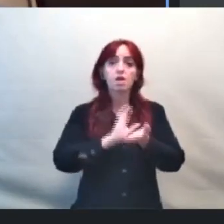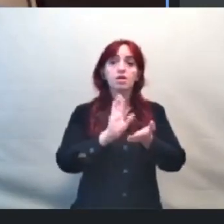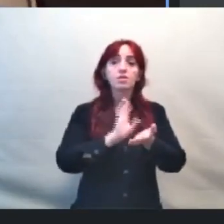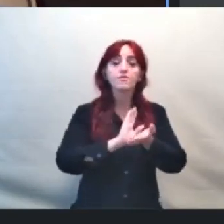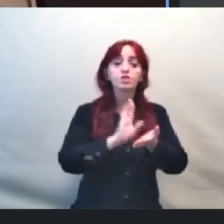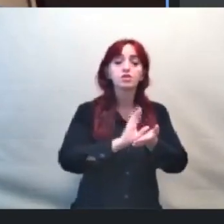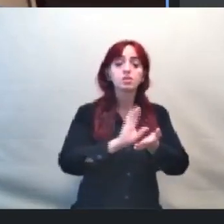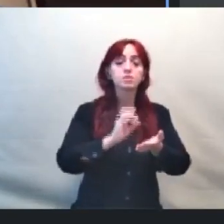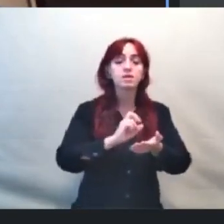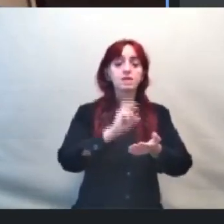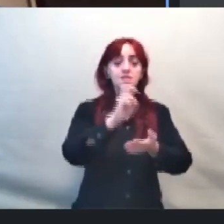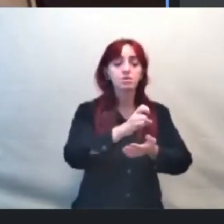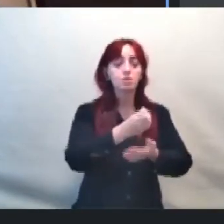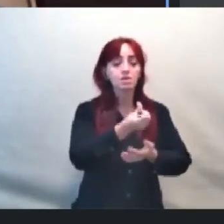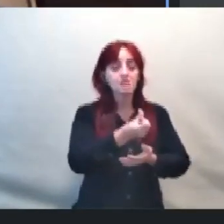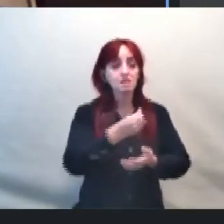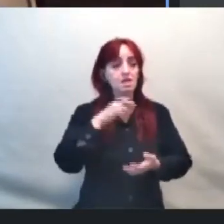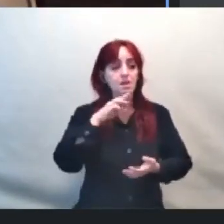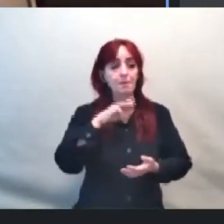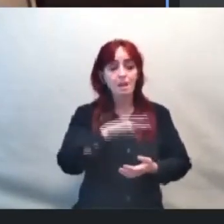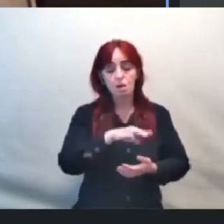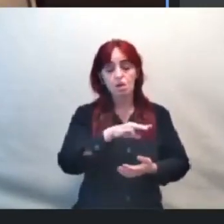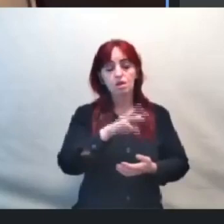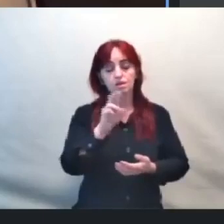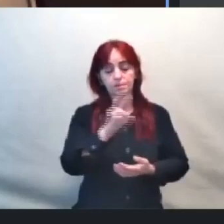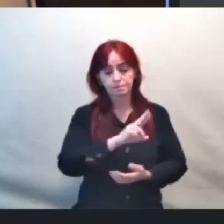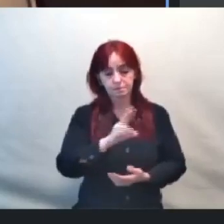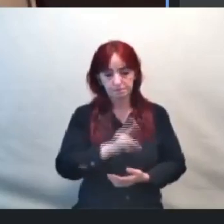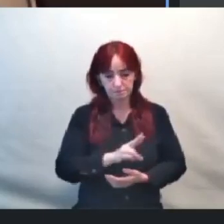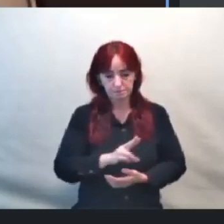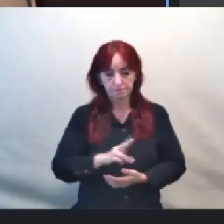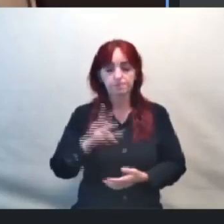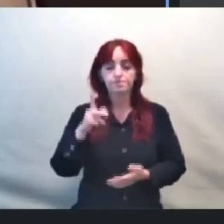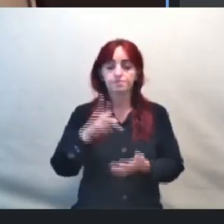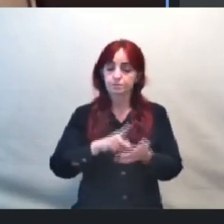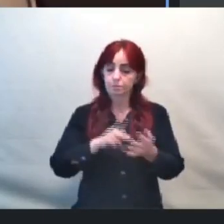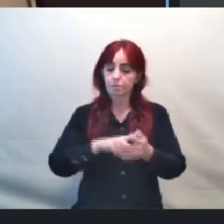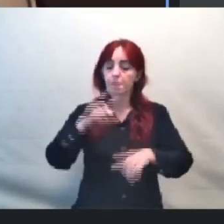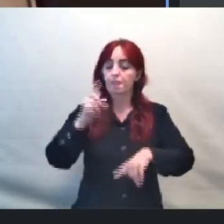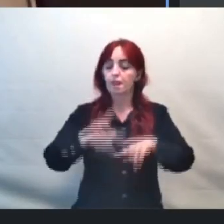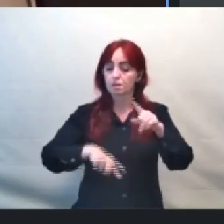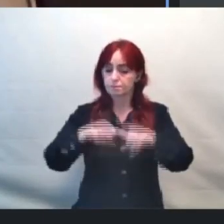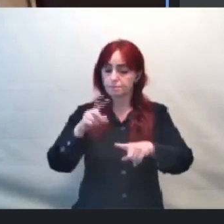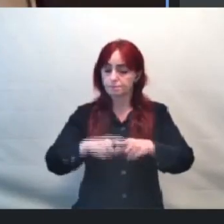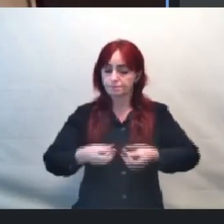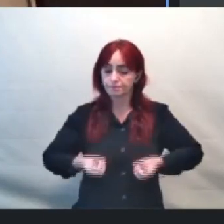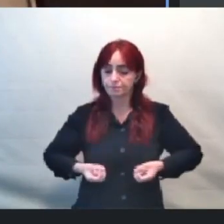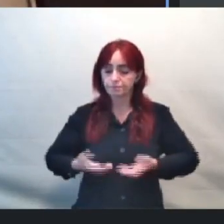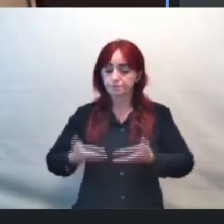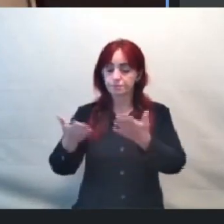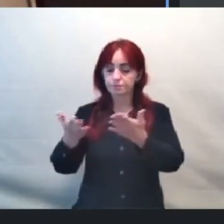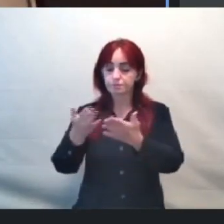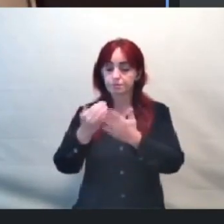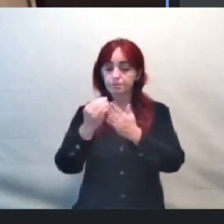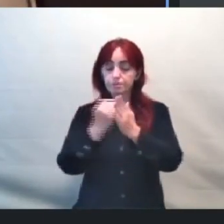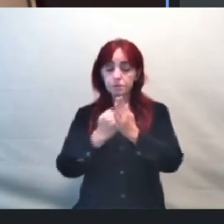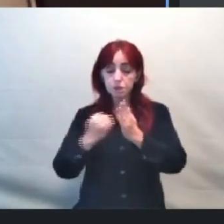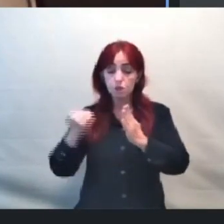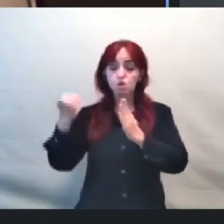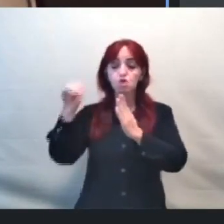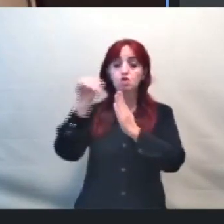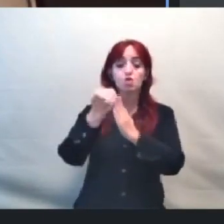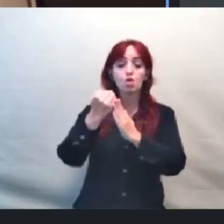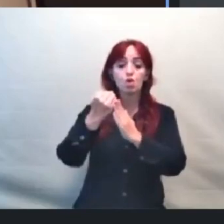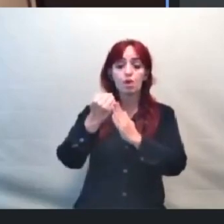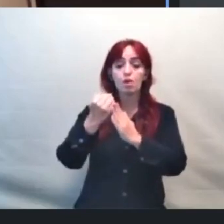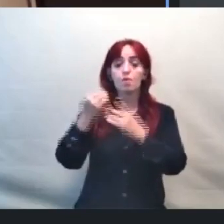Então, realmente, é material que supre toda a necessidade das escolas, das famílias, dos estudantes, e